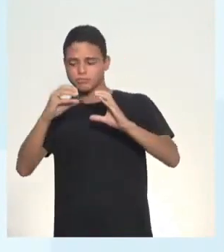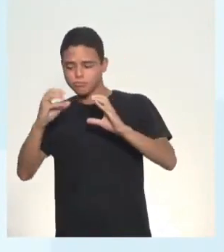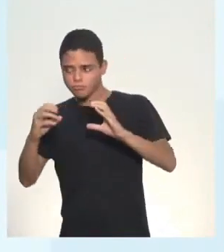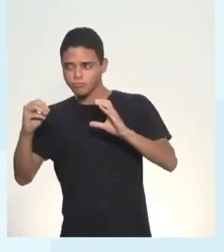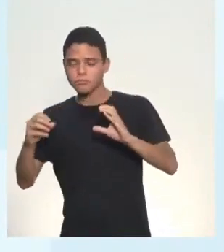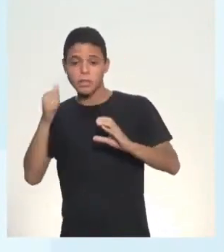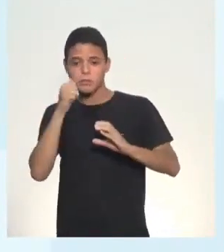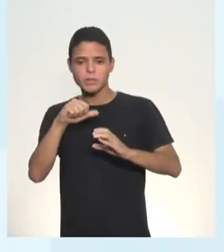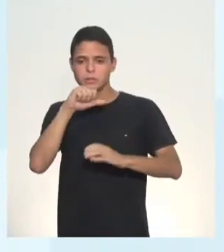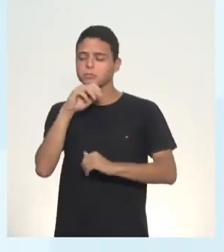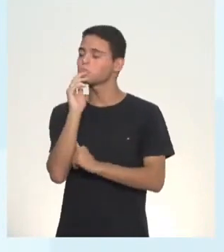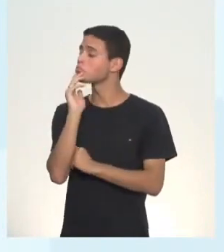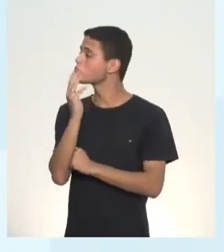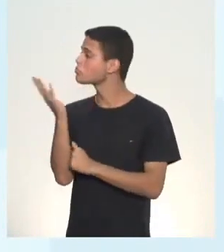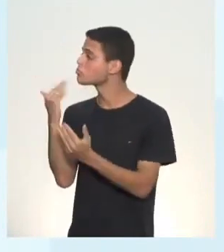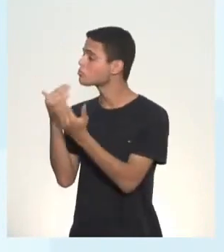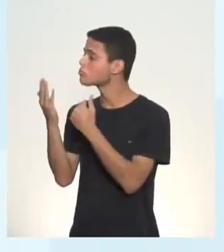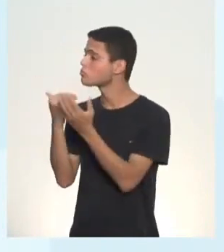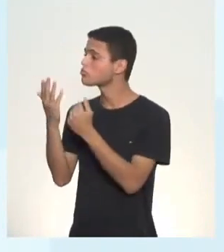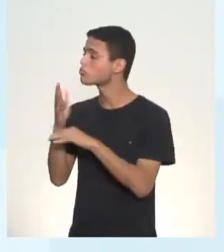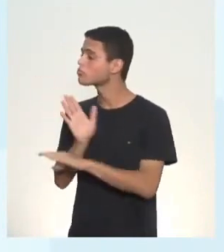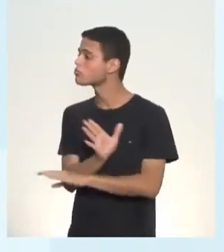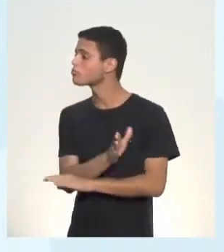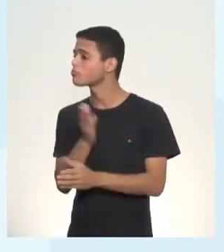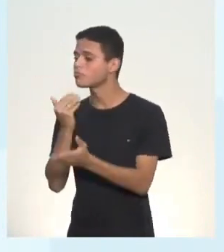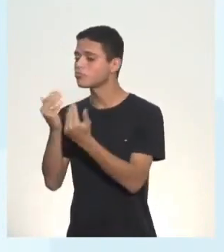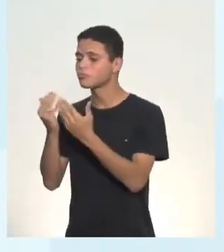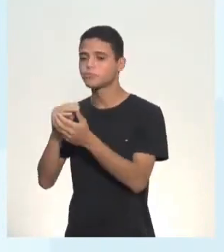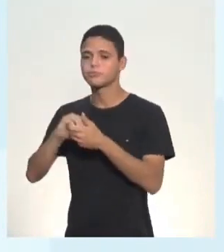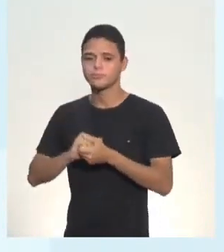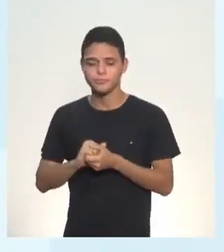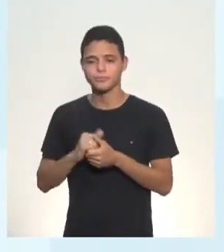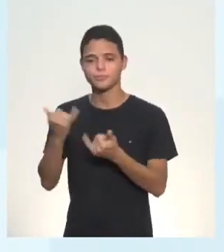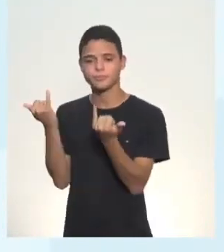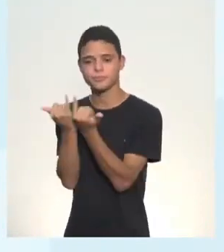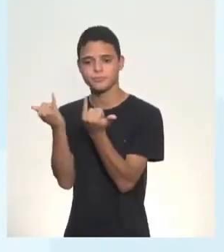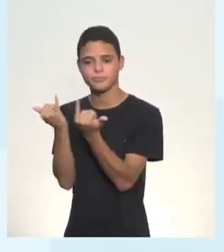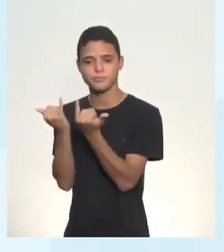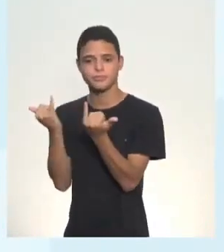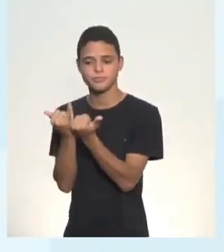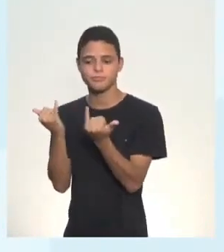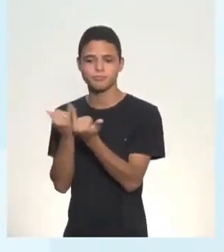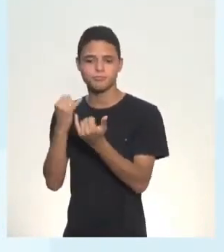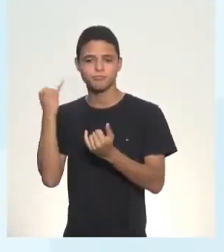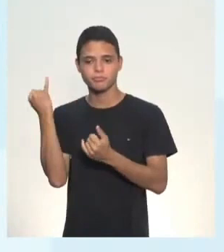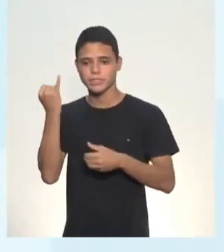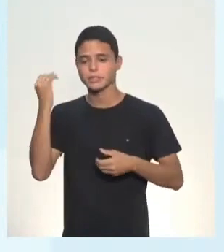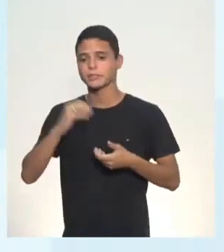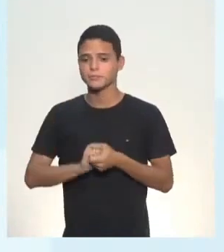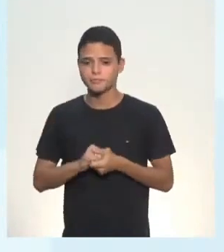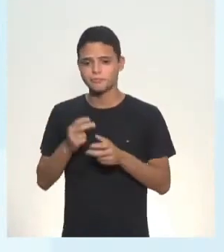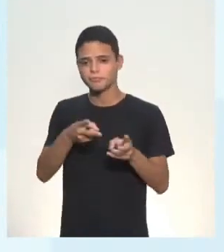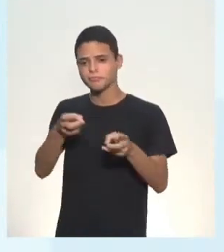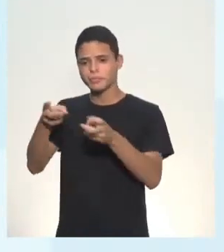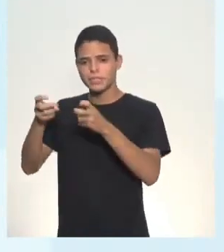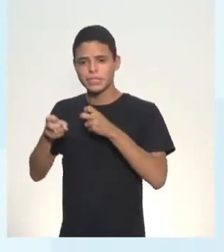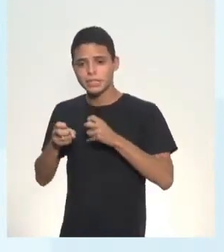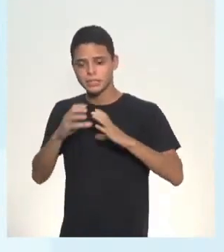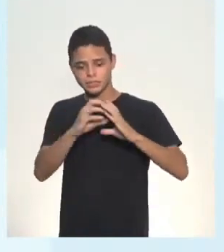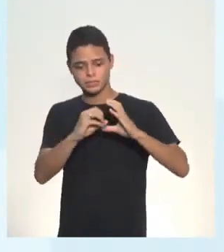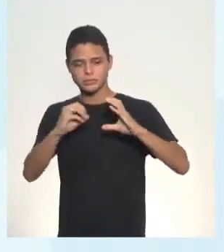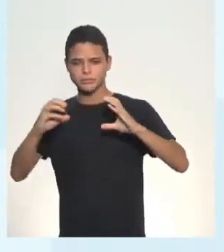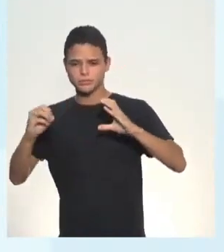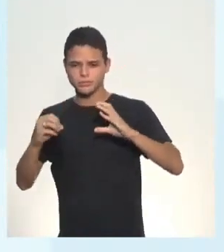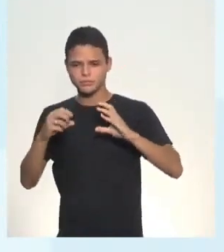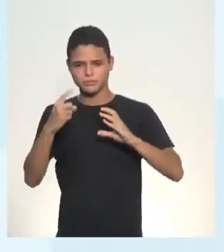aqui. Continua conversando, contando a história da fofoca lá, é mais importante. Pelo menos eu percebi isso. Gente, relacione esse emoji aí